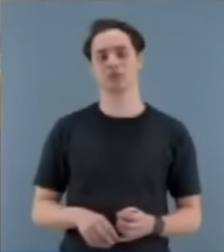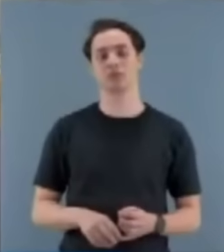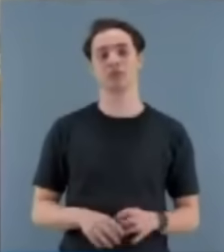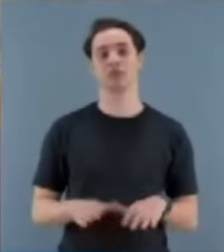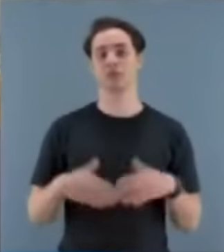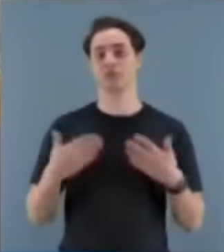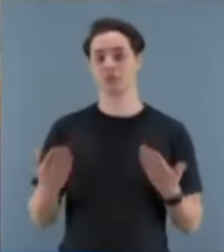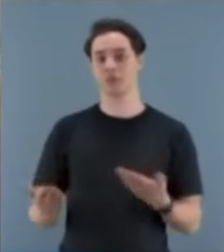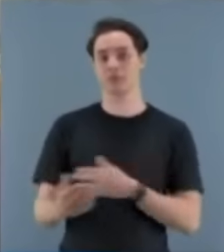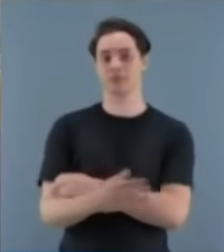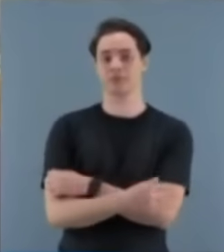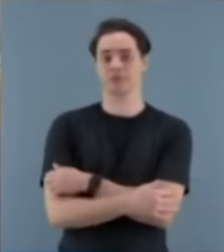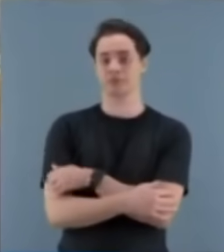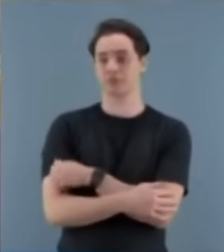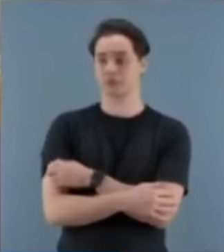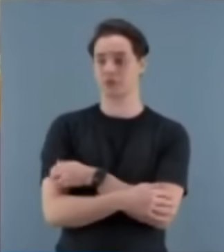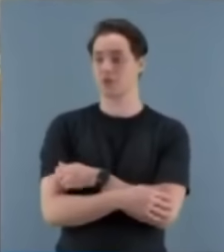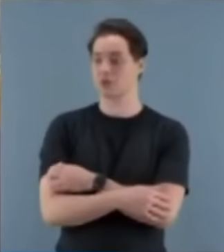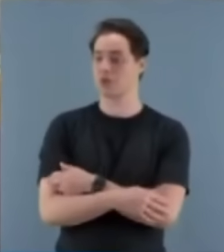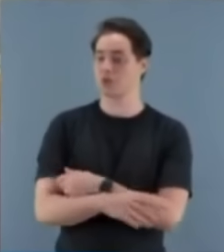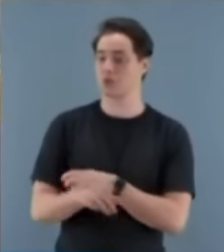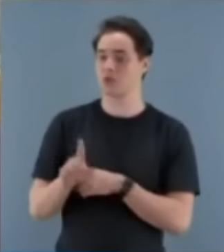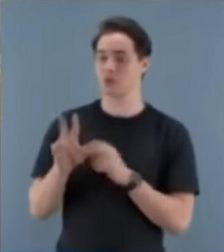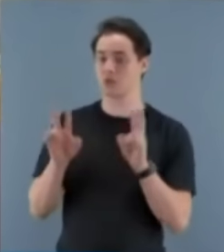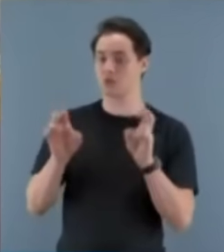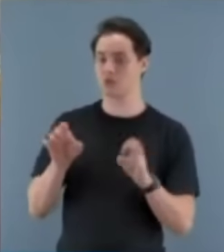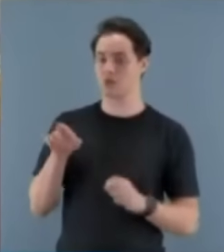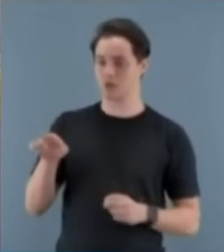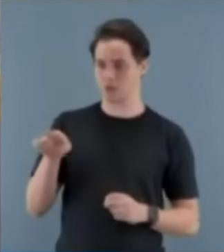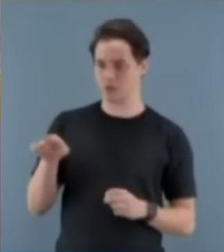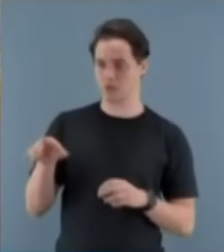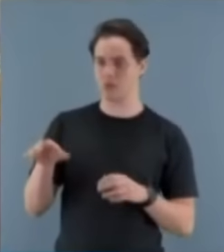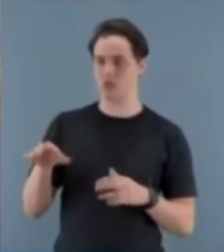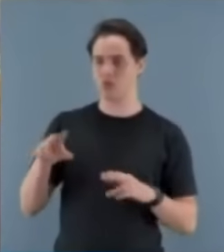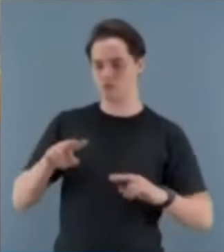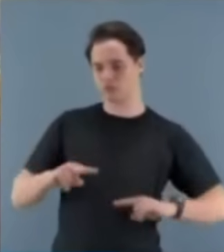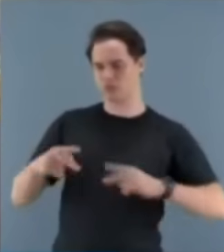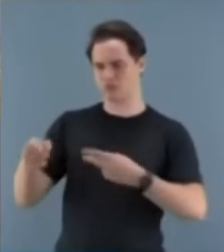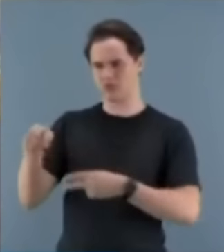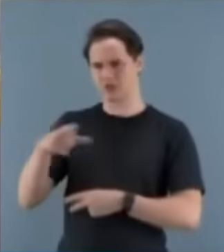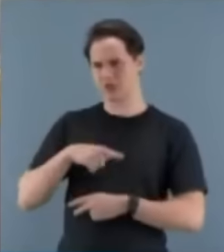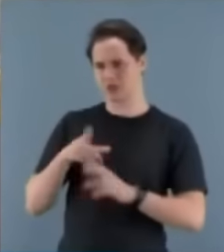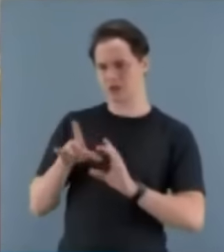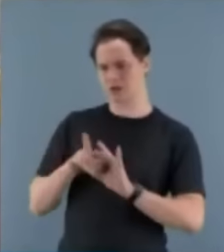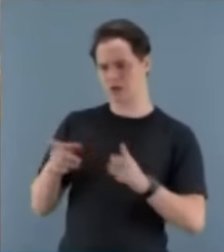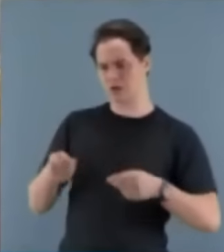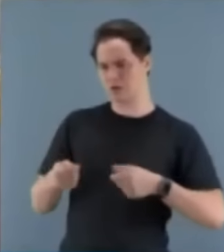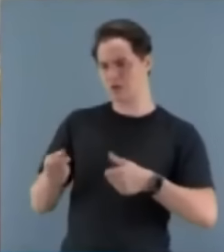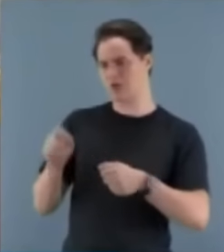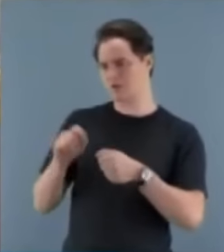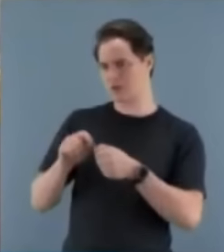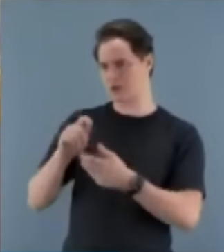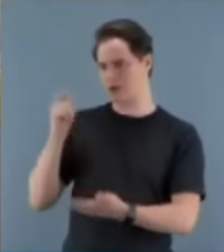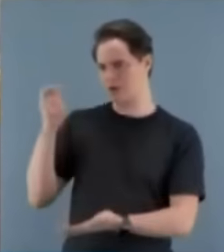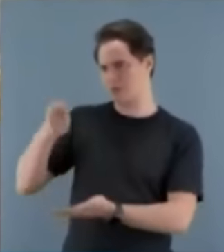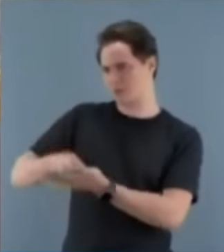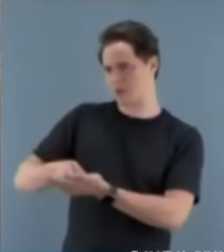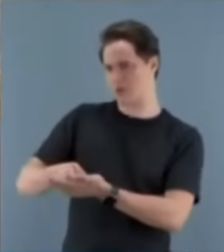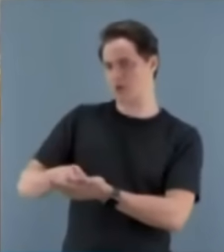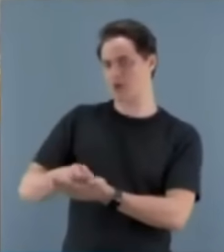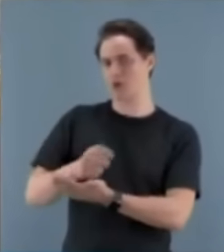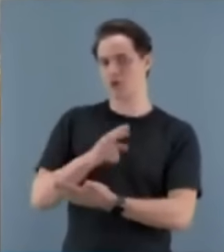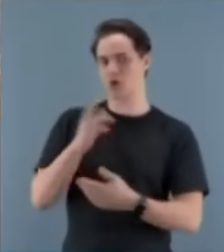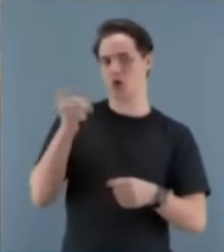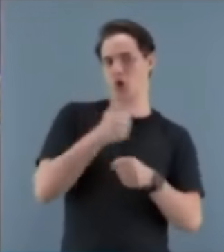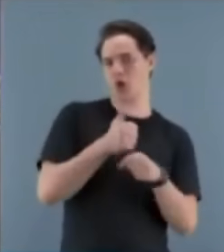ainda nessa linha da movimentação, o senhor tinha autorização para realizar pagamentos em nome do